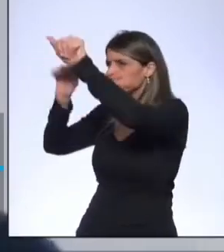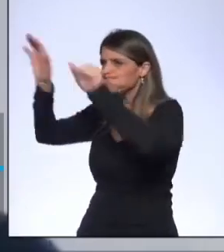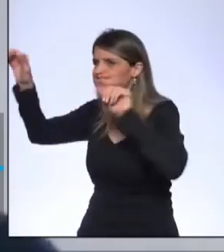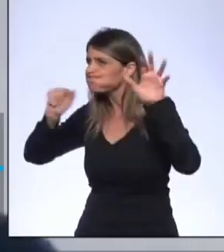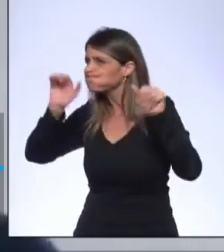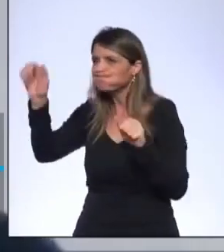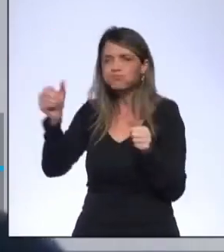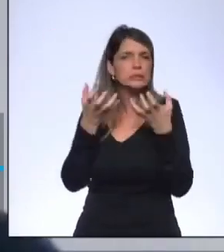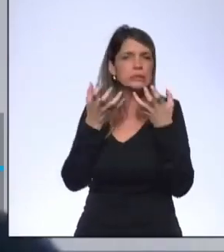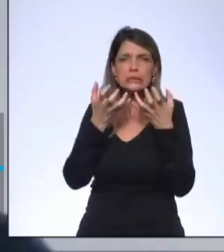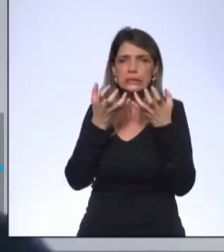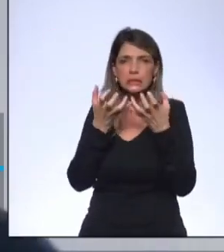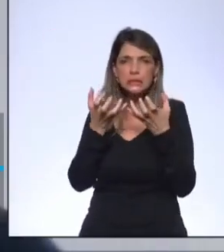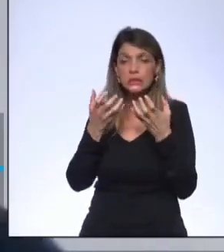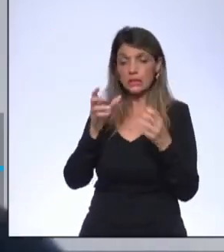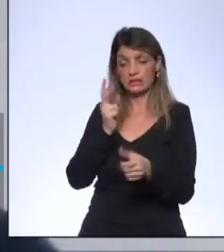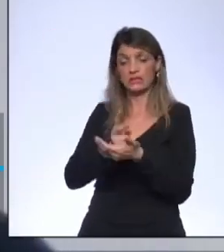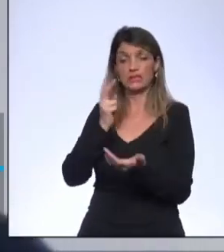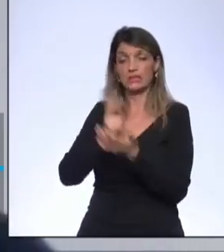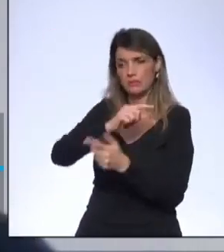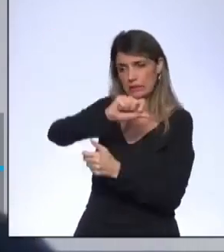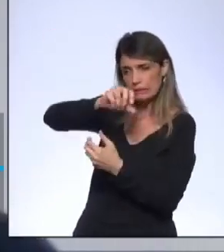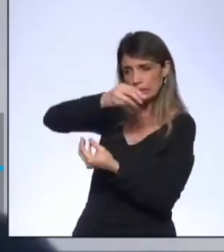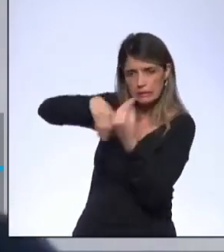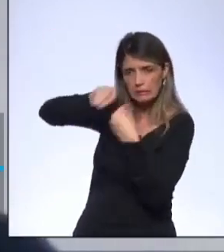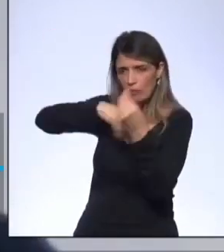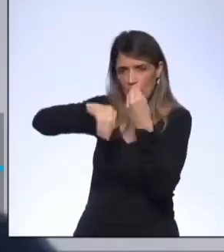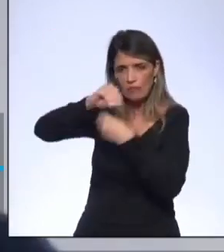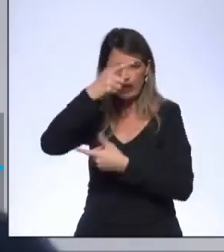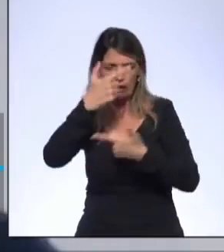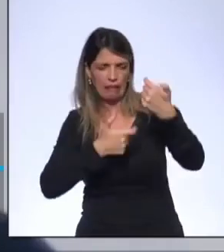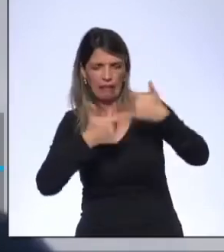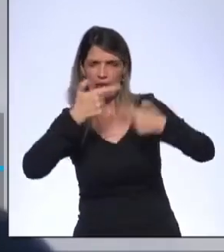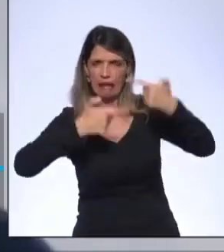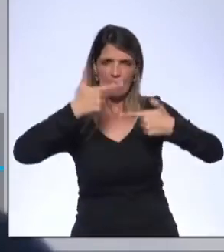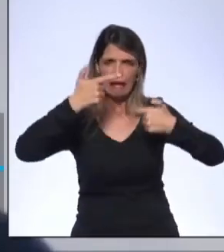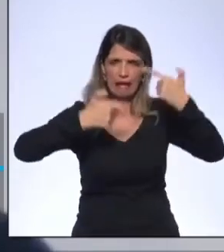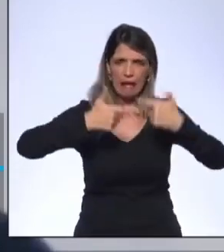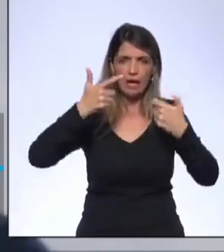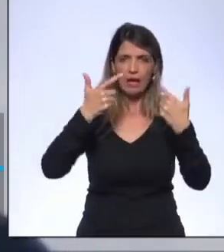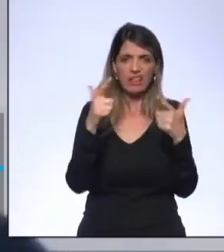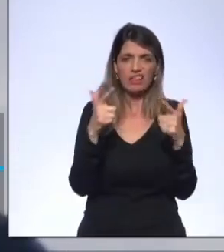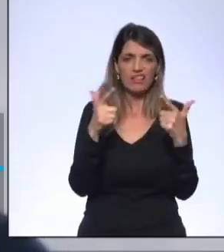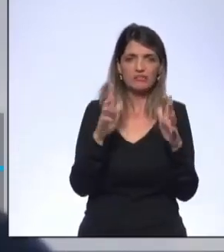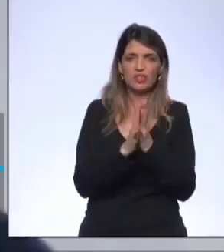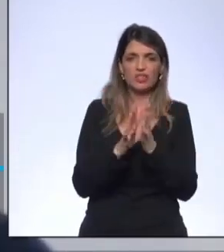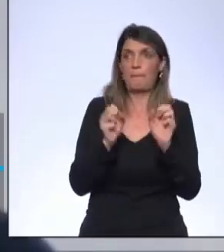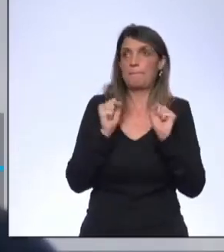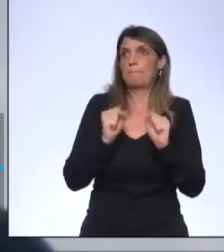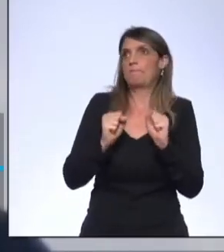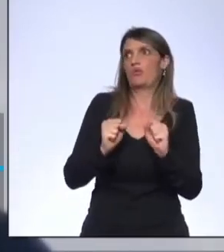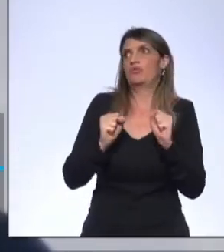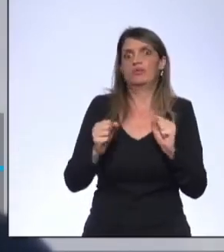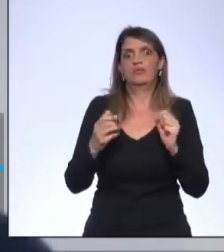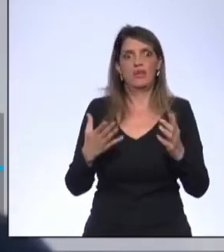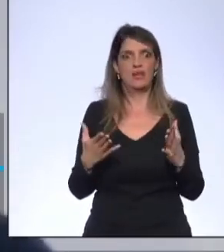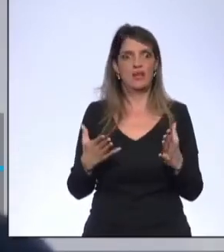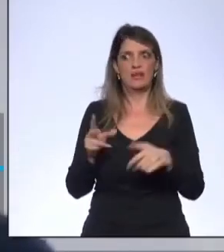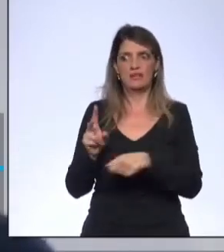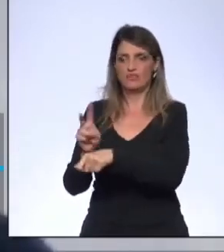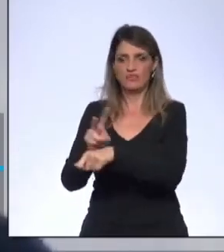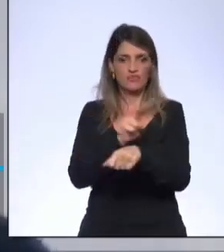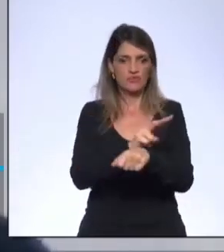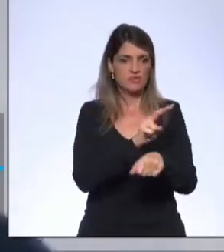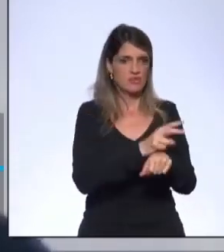terras, então ele estava sempre se envolvendo em guerras. Ele não tinha aquele mando, aquele poder de gerir as